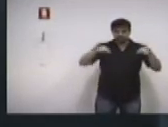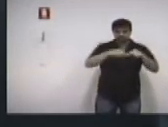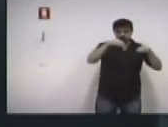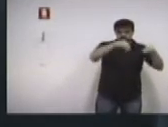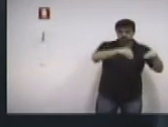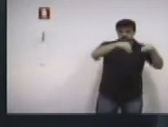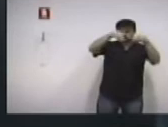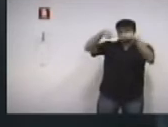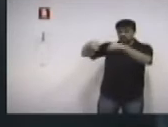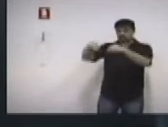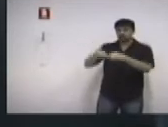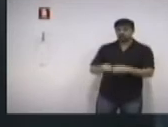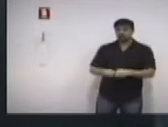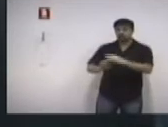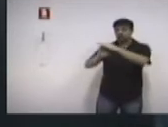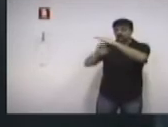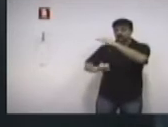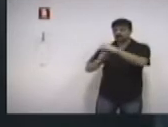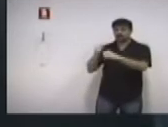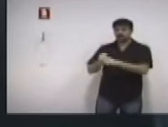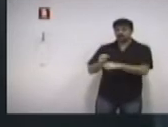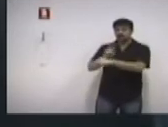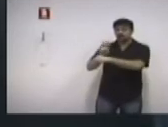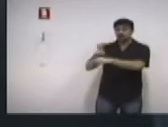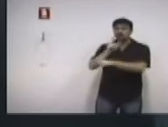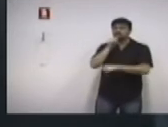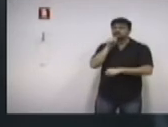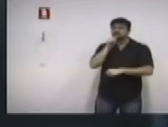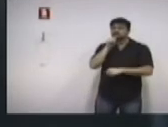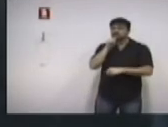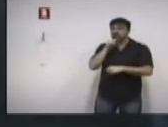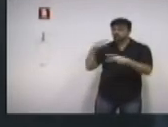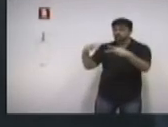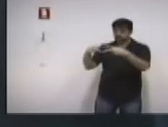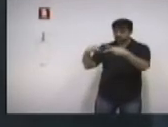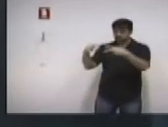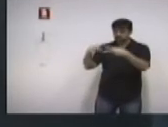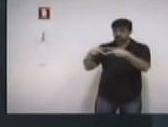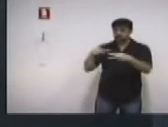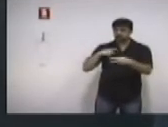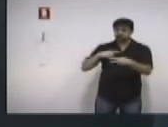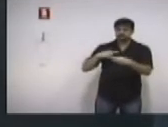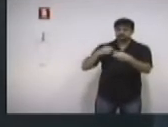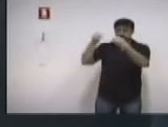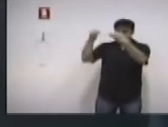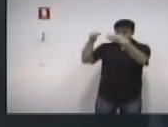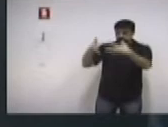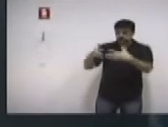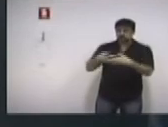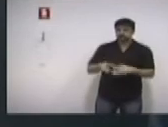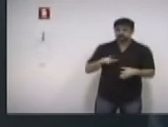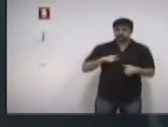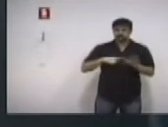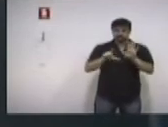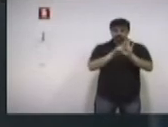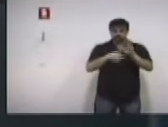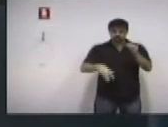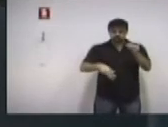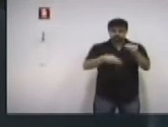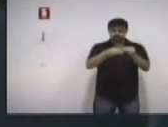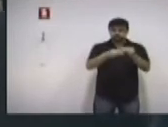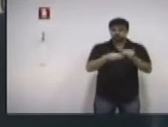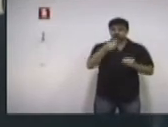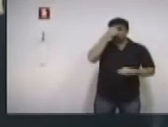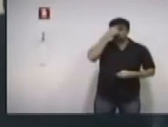de uso de área pública para a ampliação da estação de tratamento de água do município de Paulínia e dá outras providências com emenda aditiva Nº